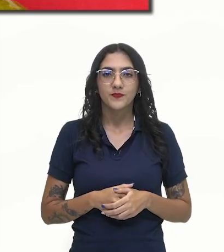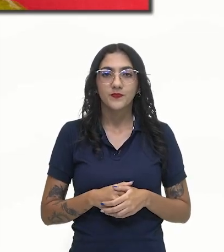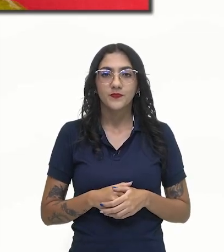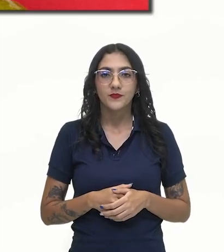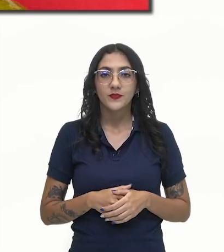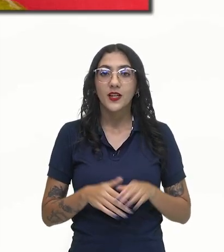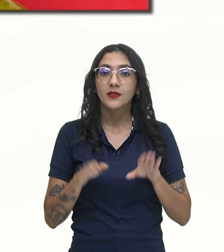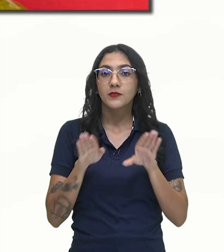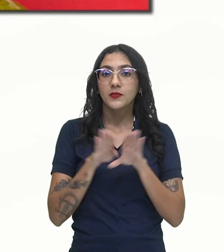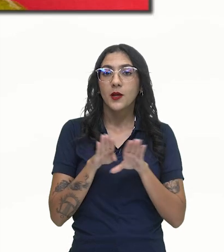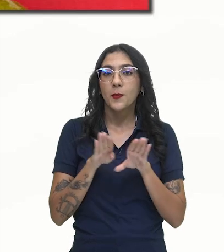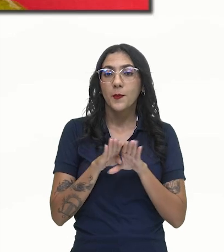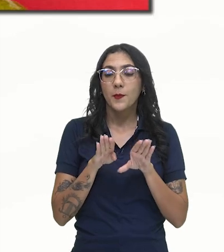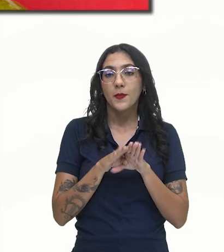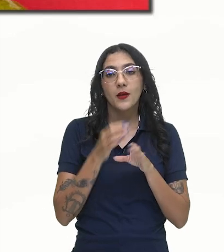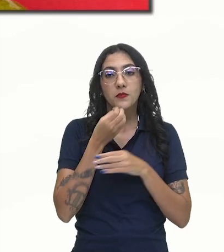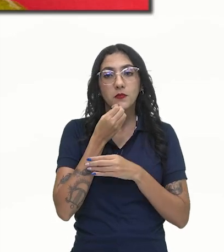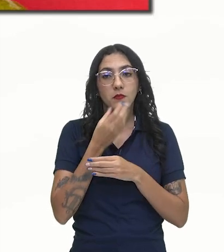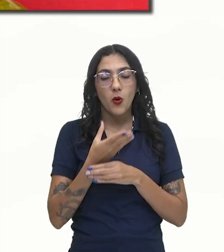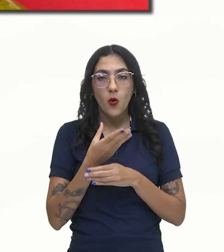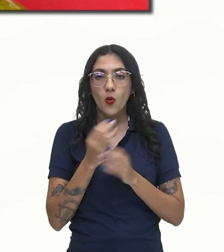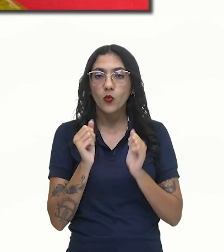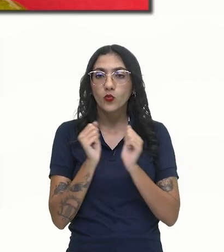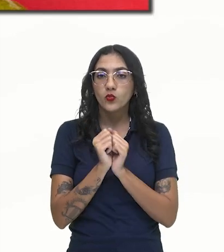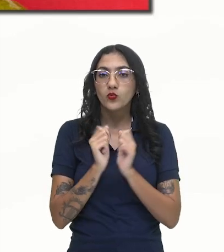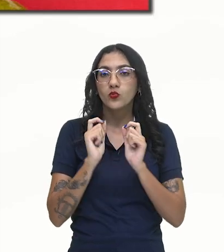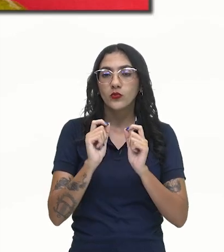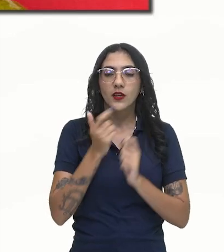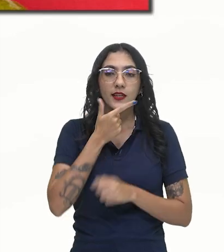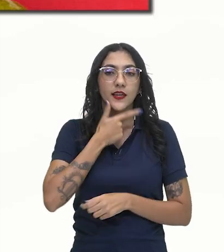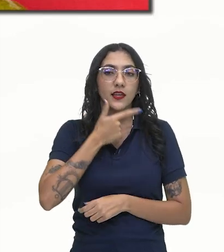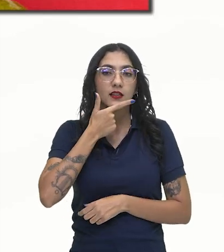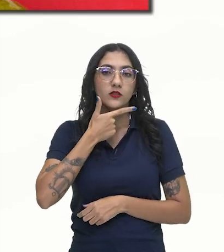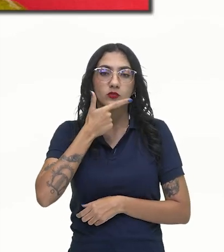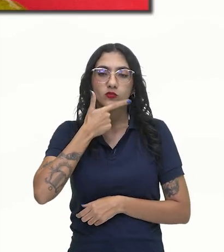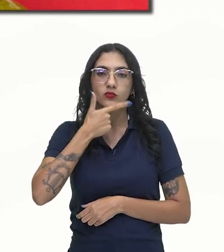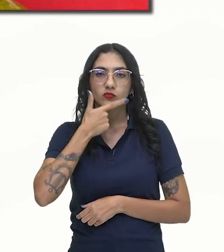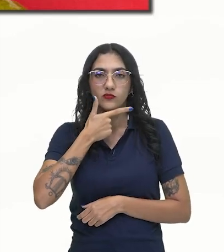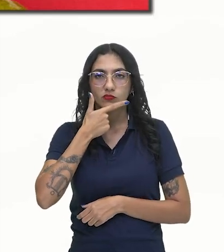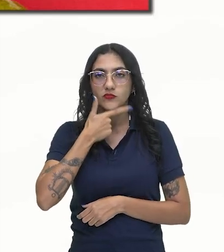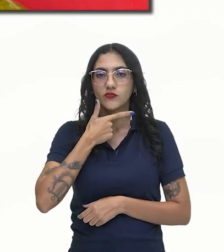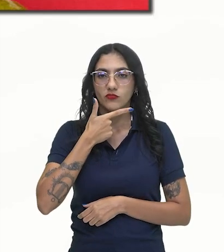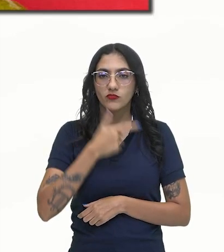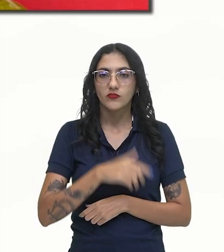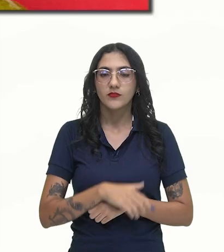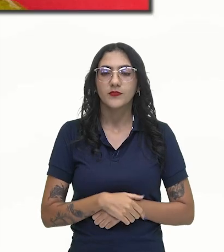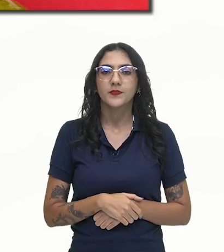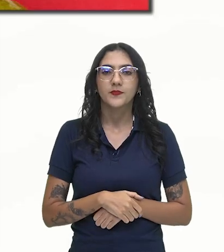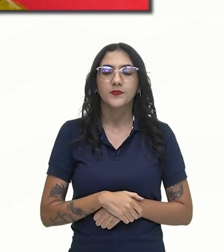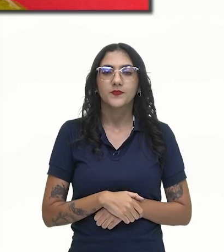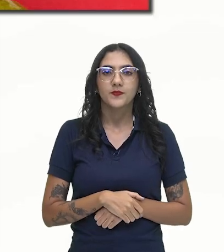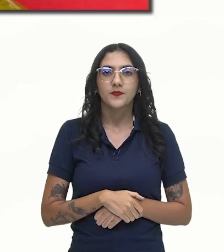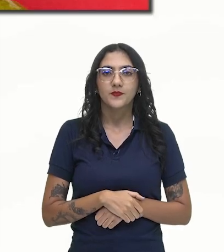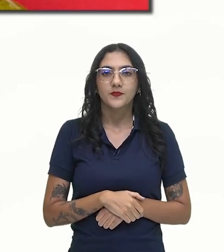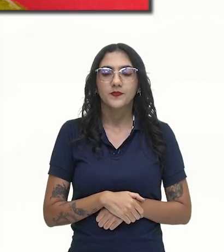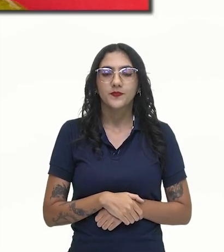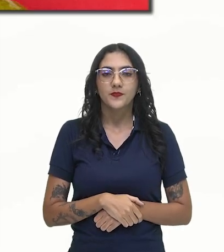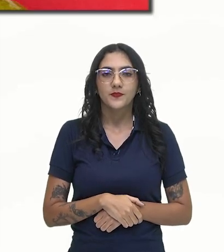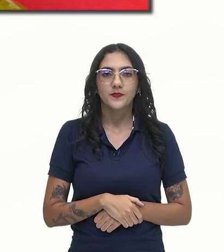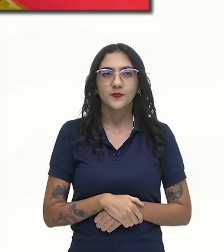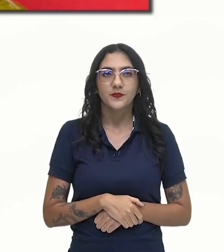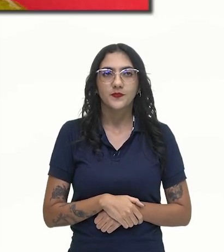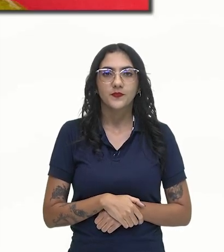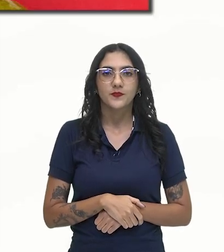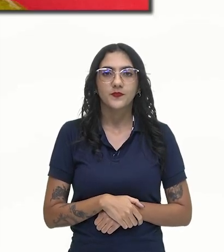gosto de adicionar também cheese, ok? Que é o queijo. Cheese, que é o queijo.